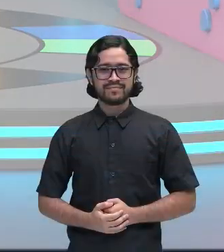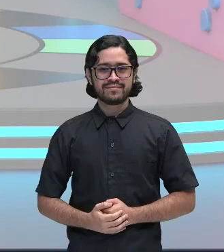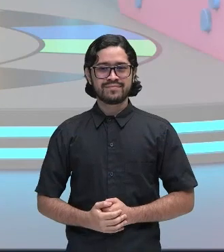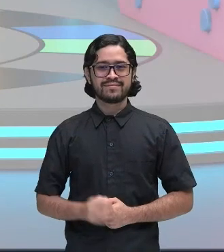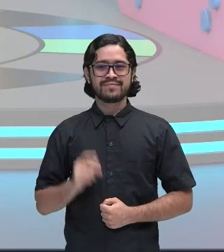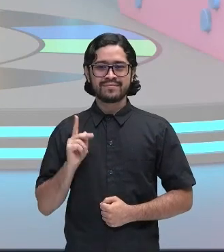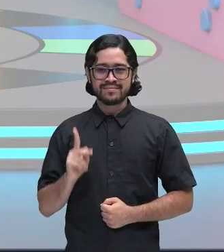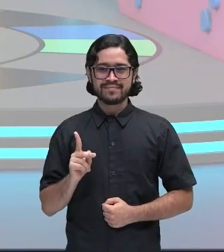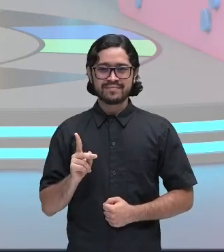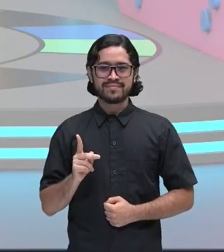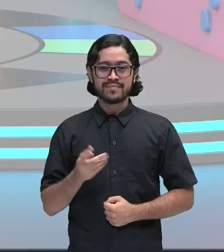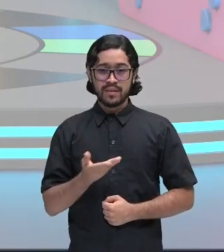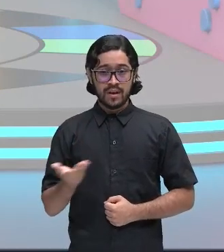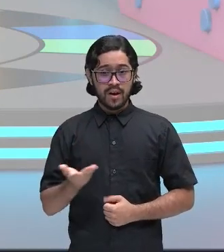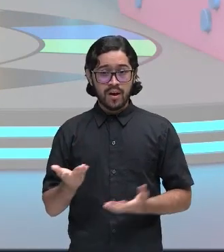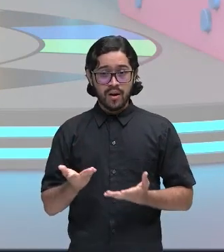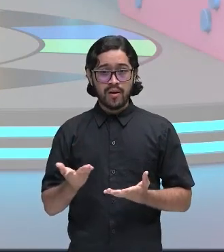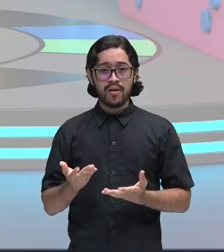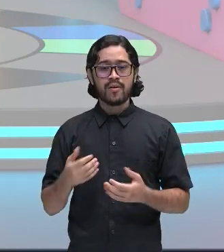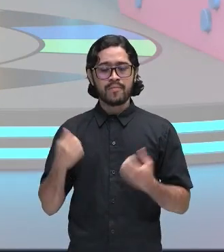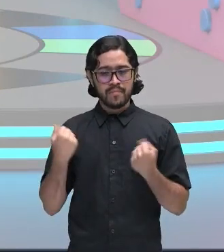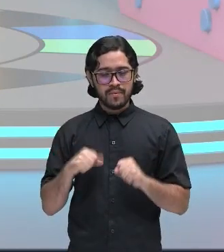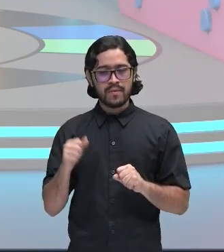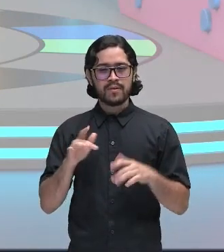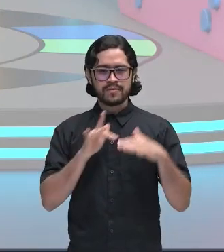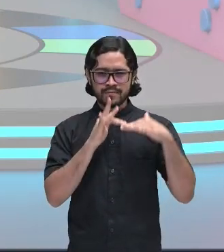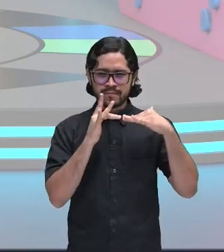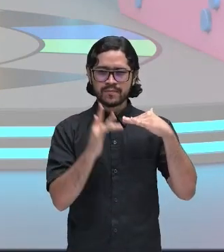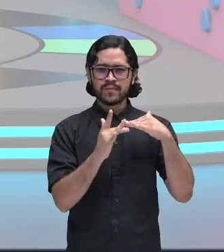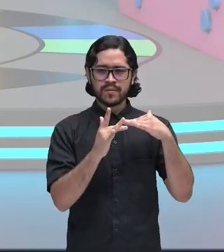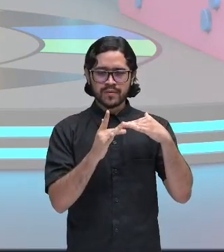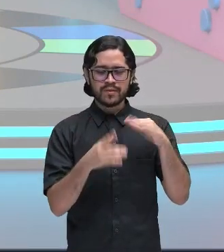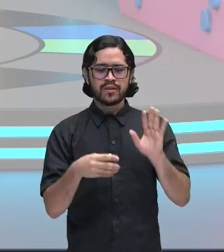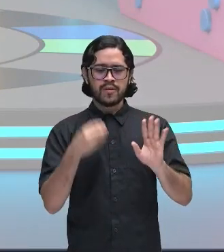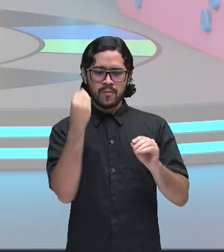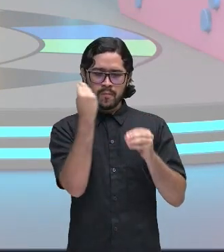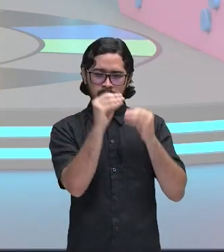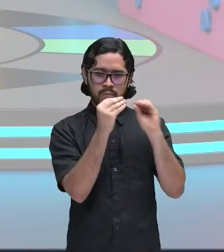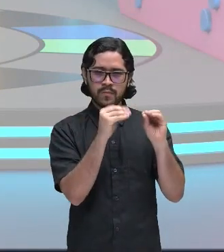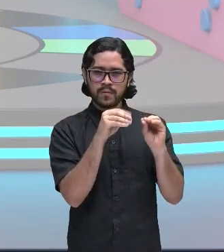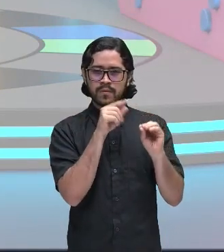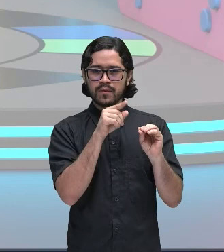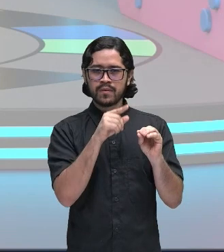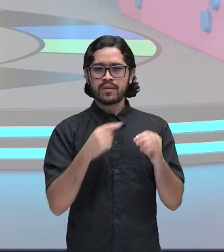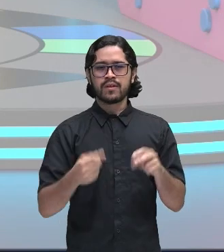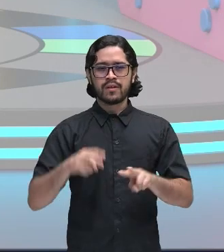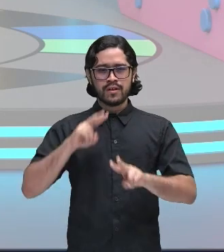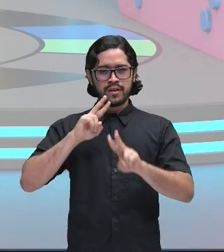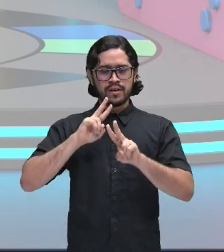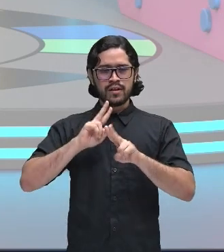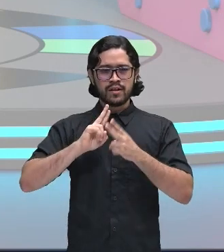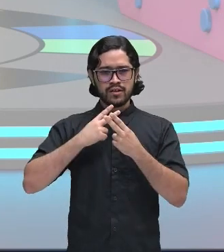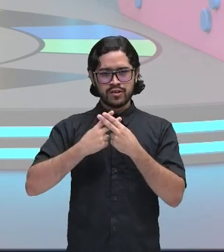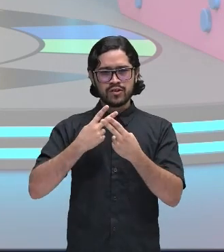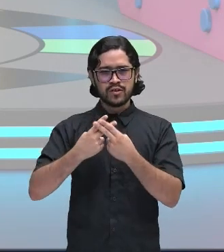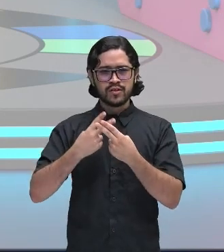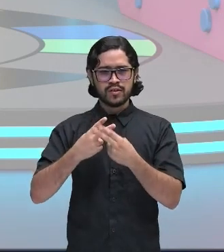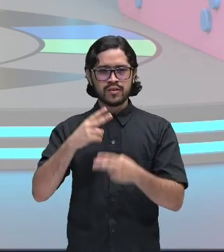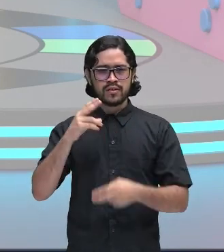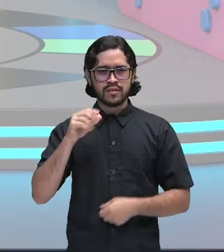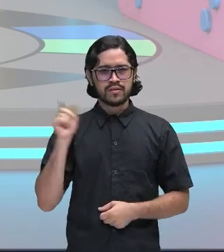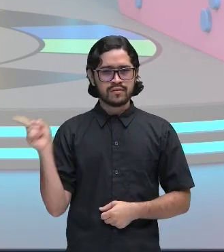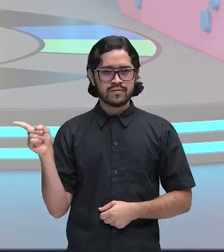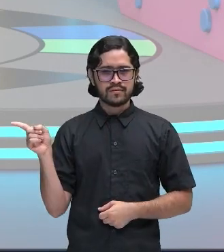Show! Agora vai lá, marca a gente nas redes sociais, hashtag conquistar22, ok?